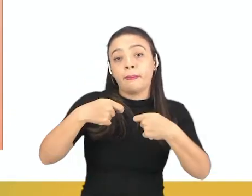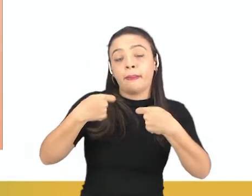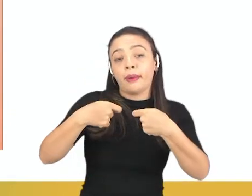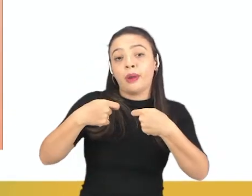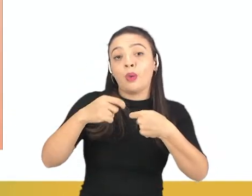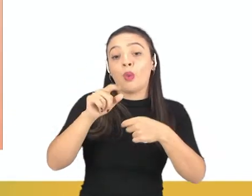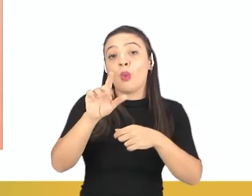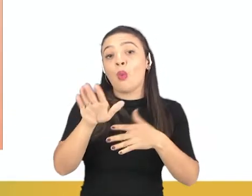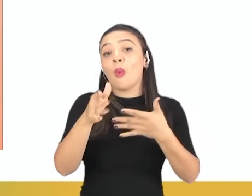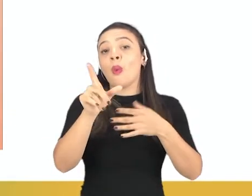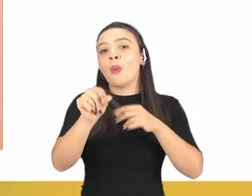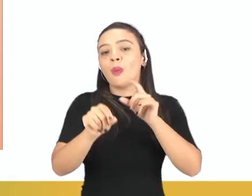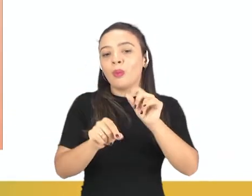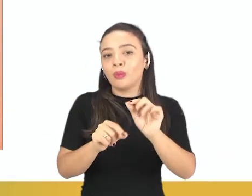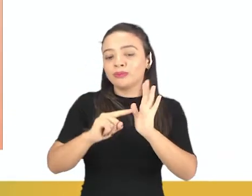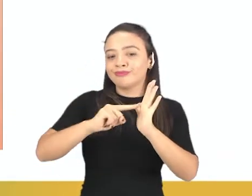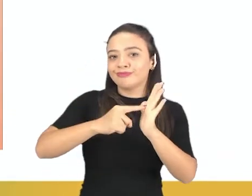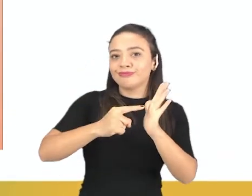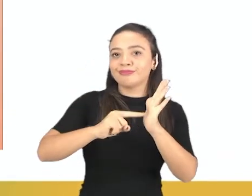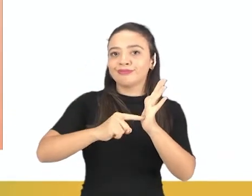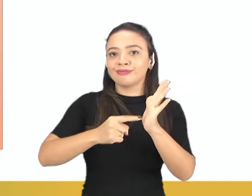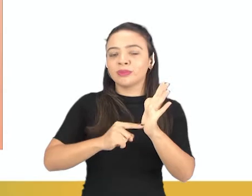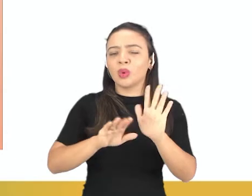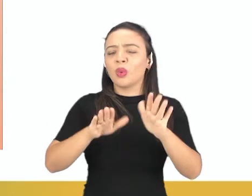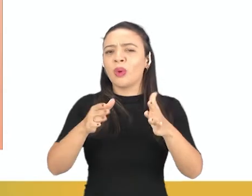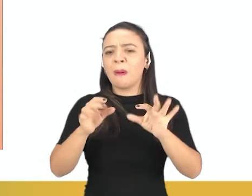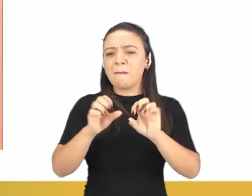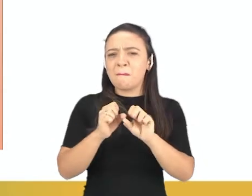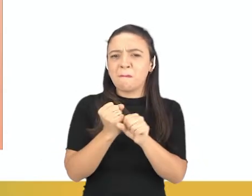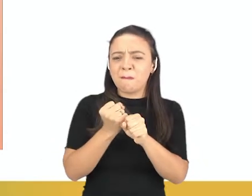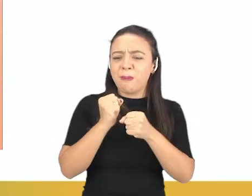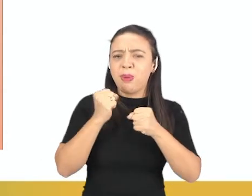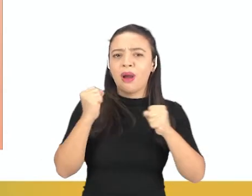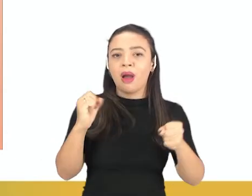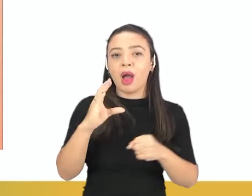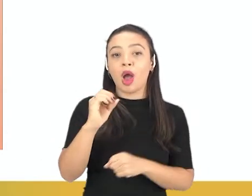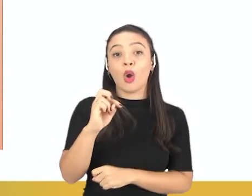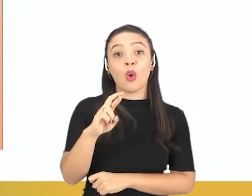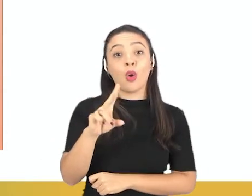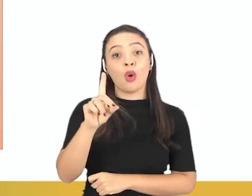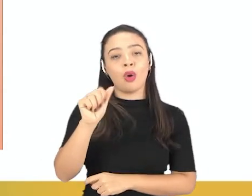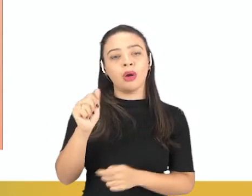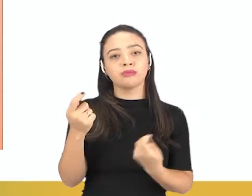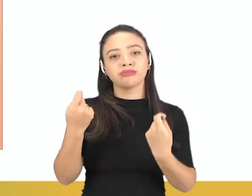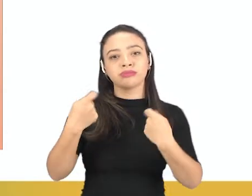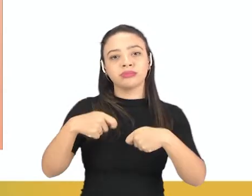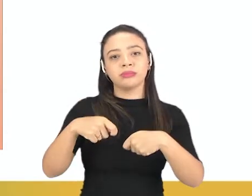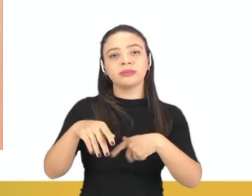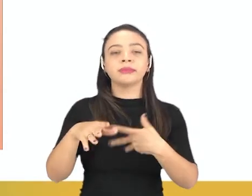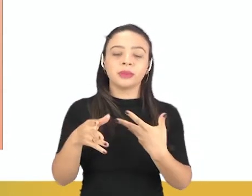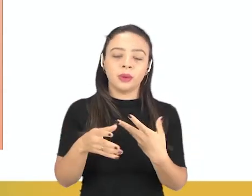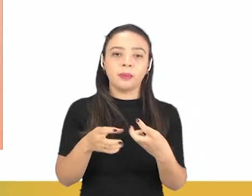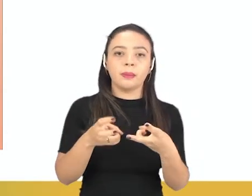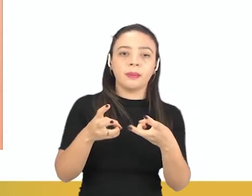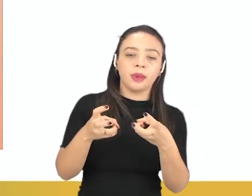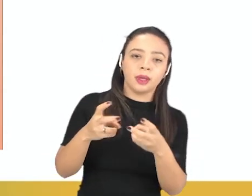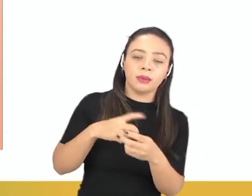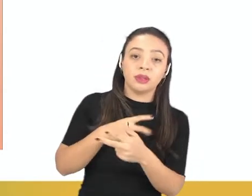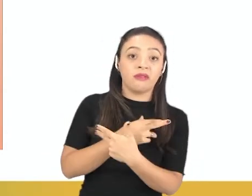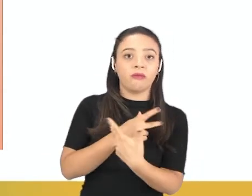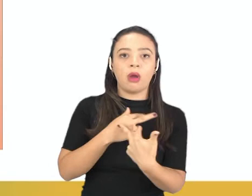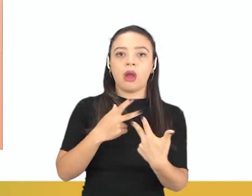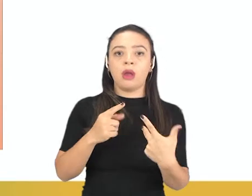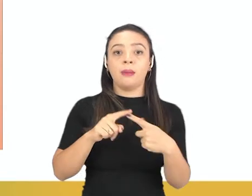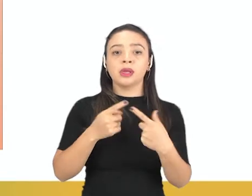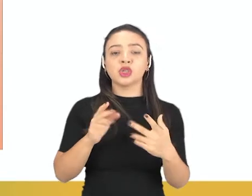seria a maior corda por si em uma circunferência repare que nós temos infinitas cordas por uma circunferência Mas